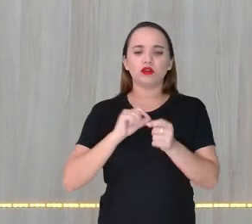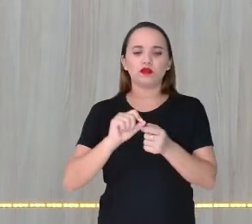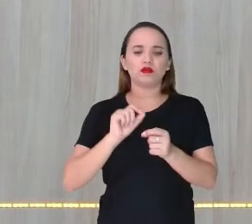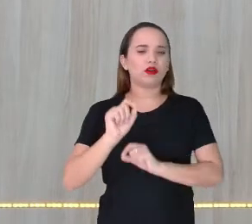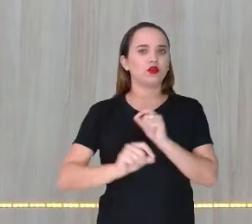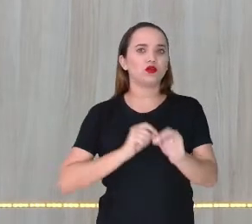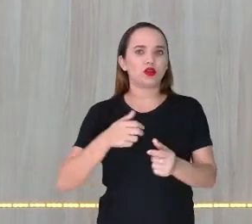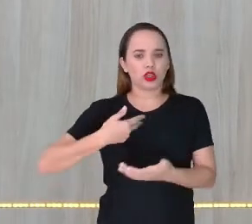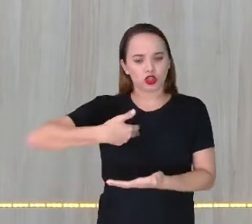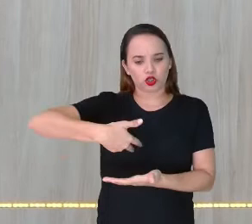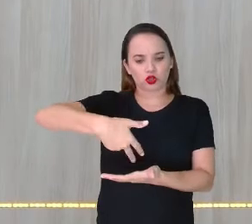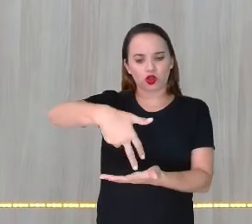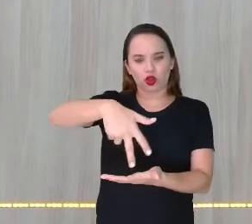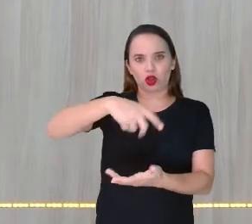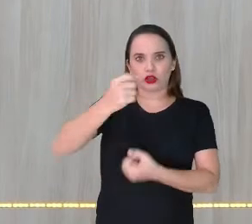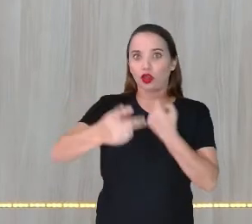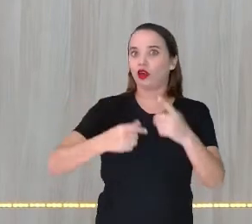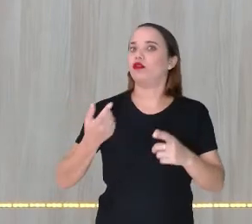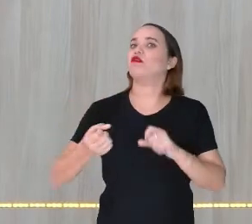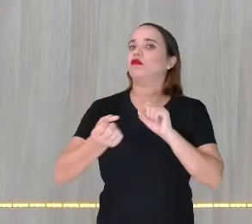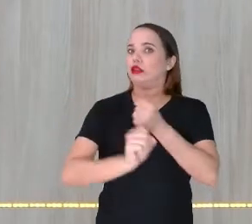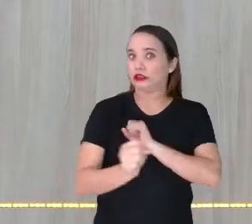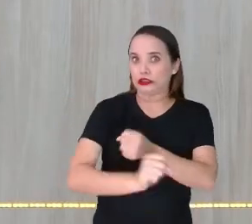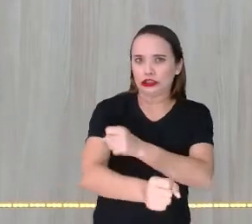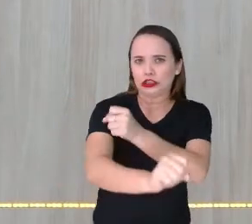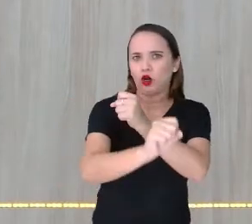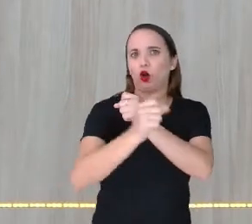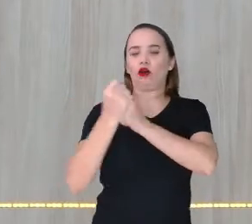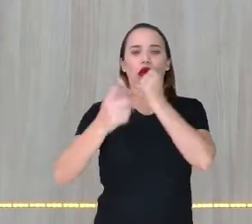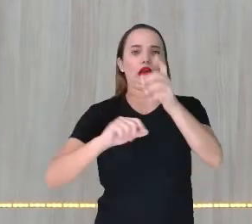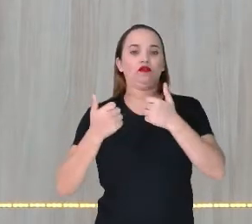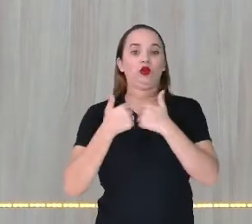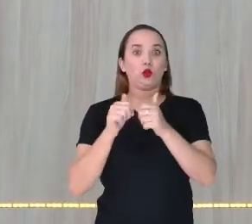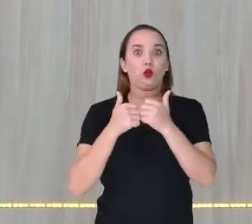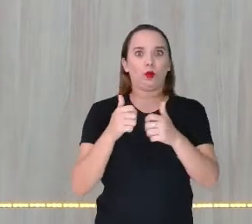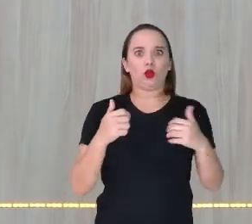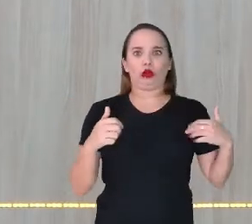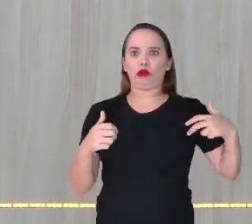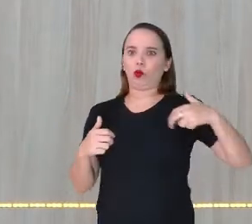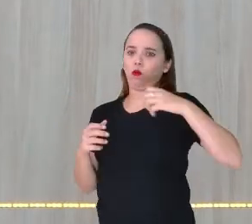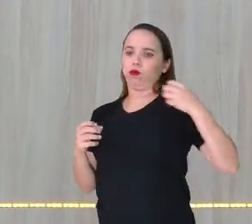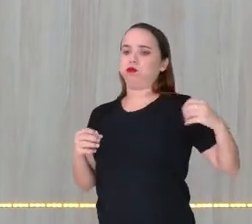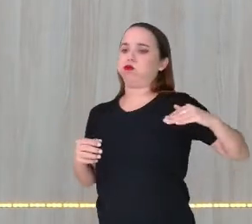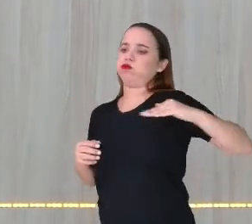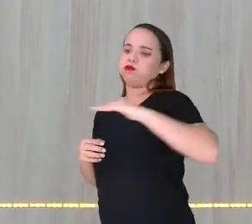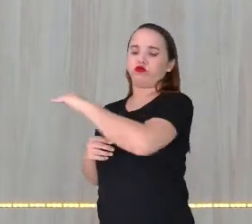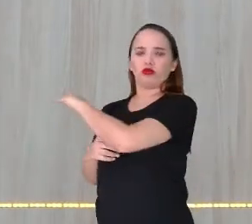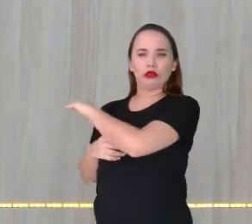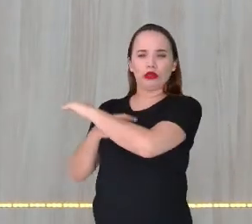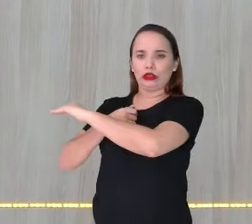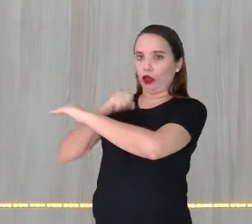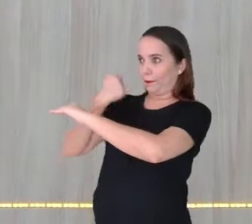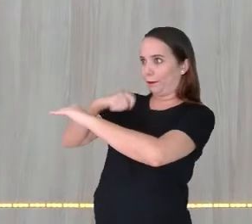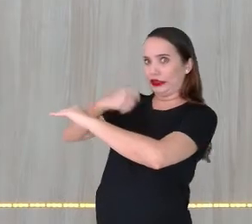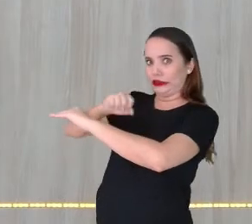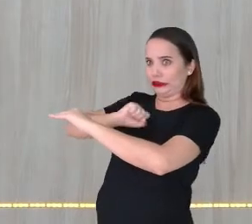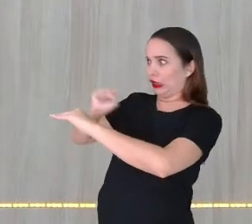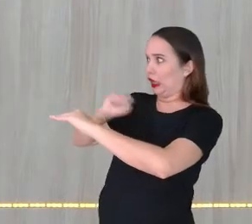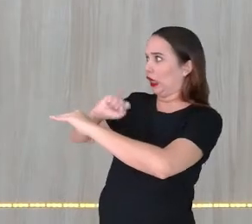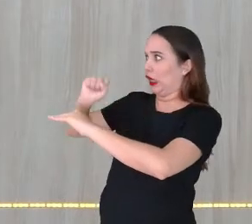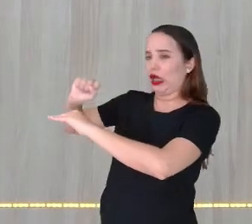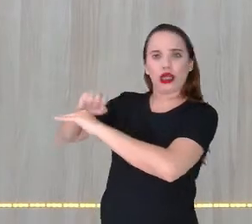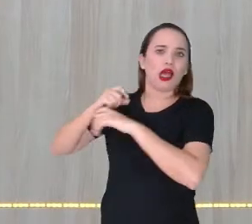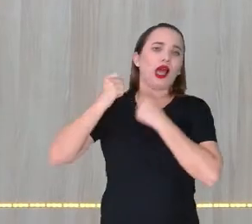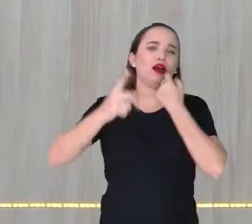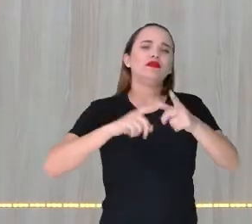pegar o busão de vez em quando, né? Quando o motorista dá uma passada assim na parada, a gente corre. Então tem a corrida, de repente você corre por